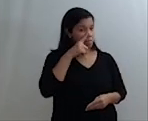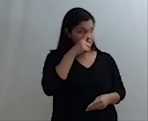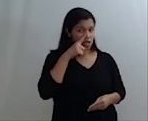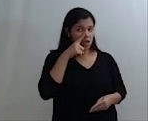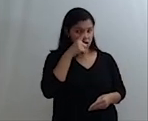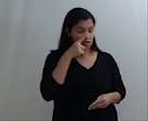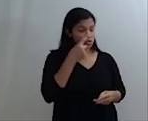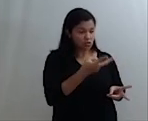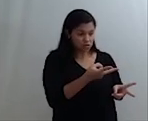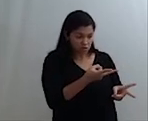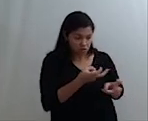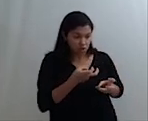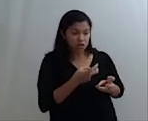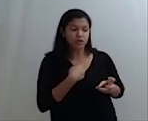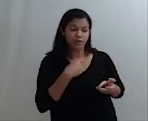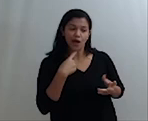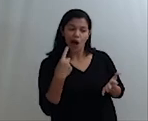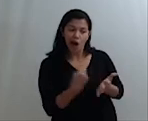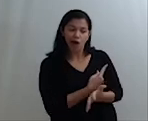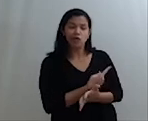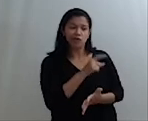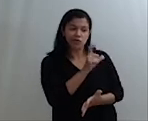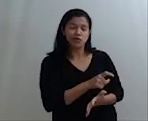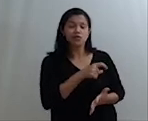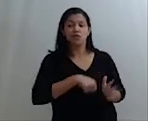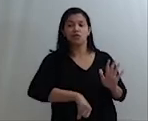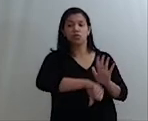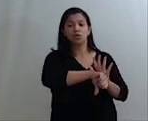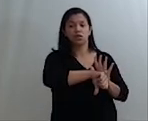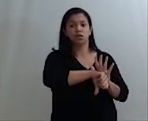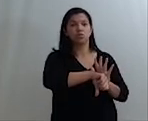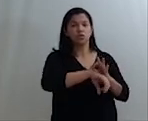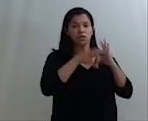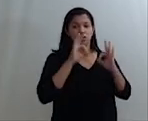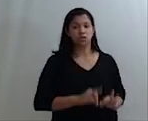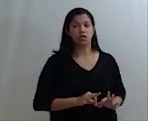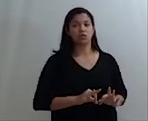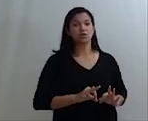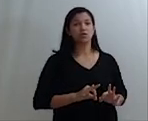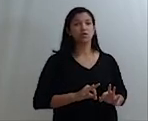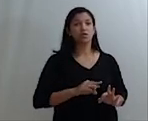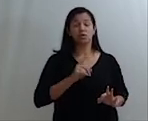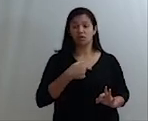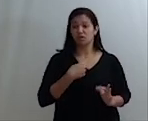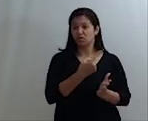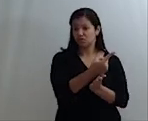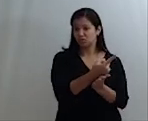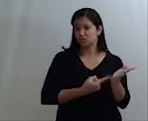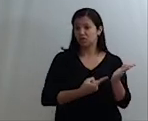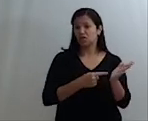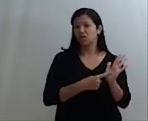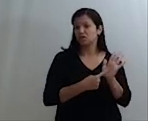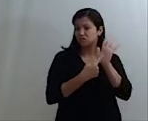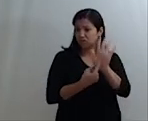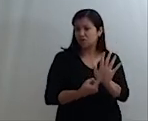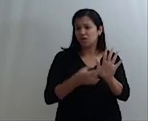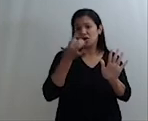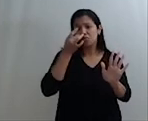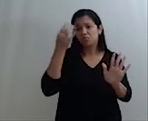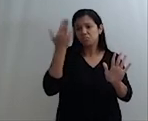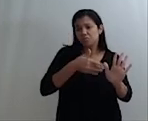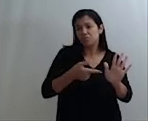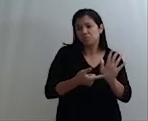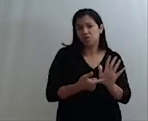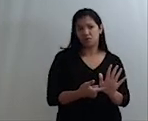natureza dos crimes poleiros perpetrados então o decreto é substancioso eu não vou ler eh que fala do